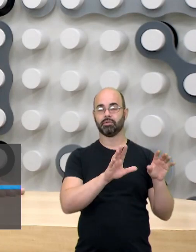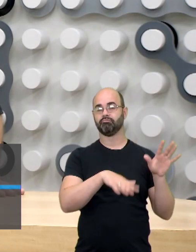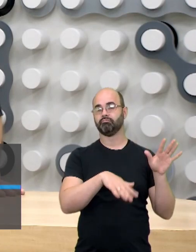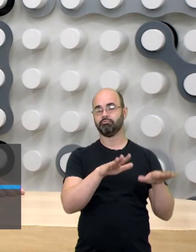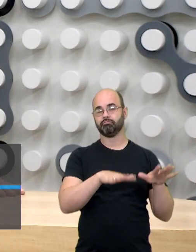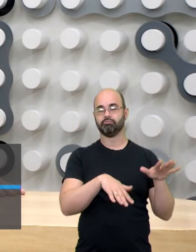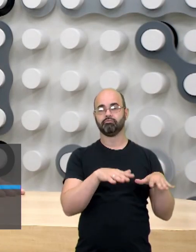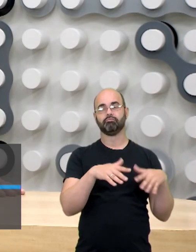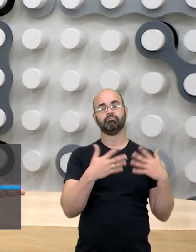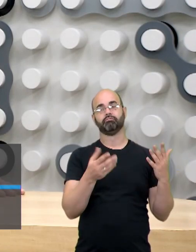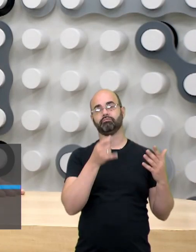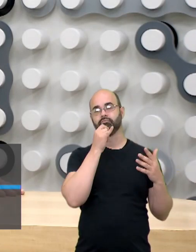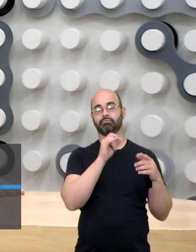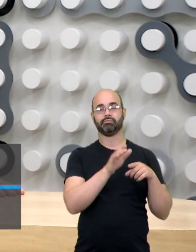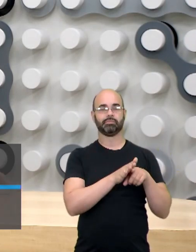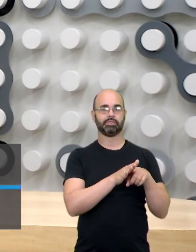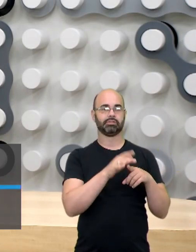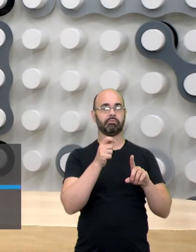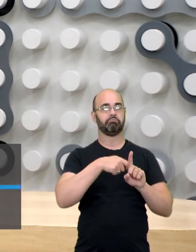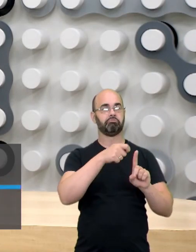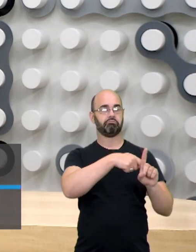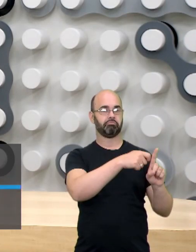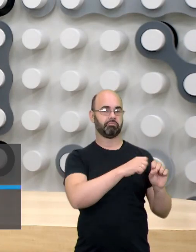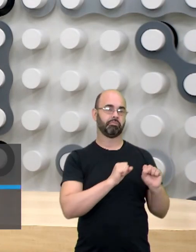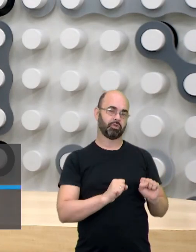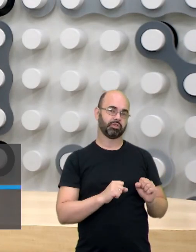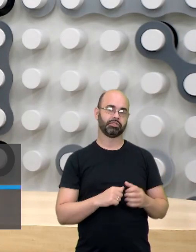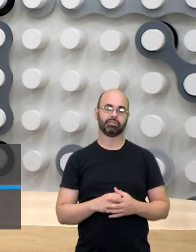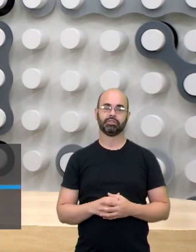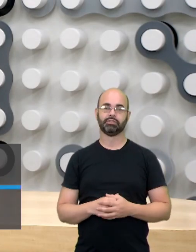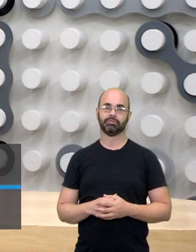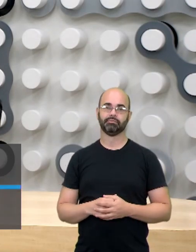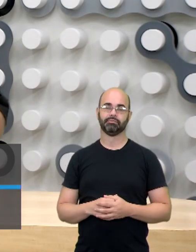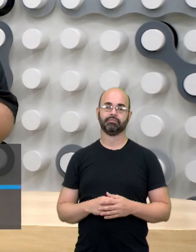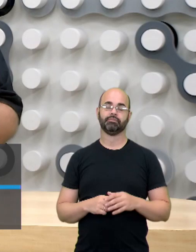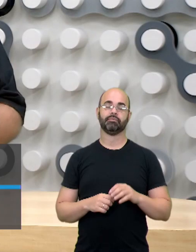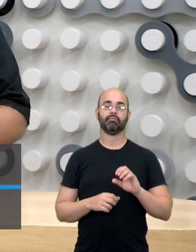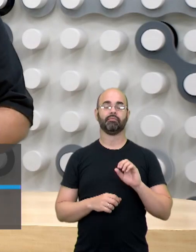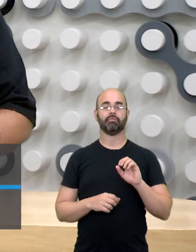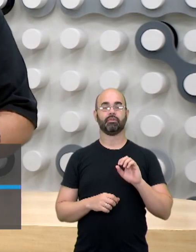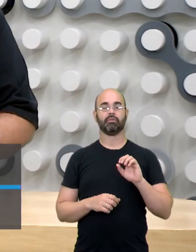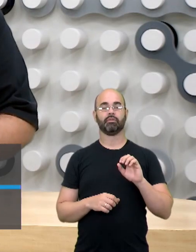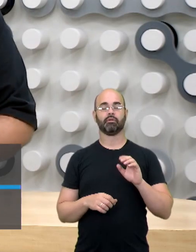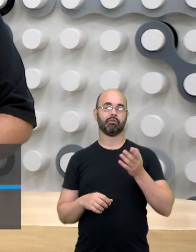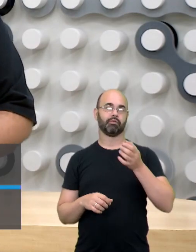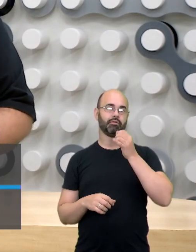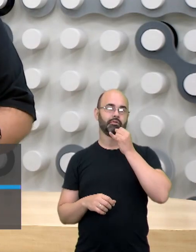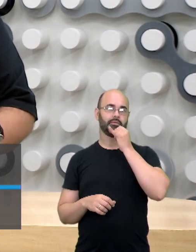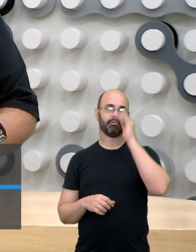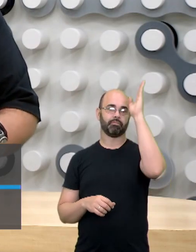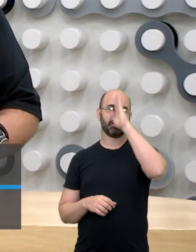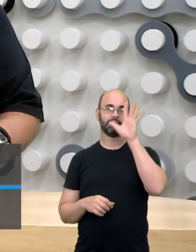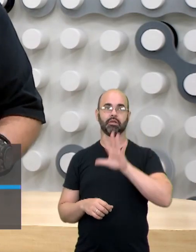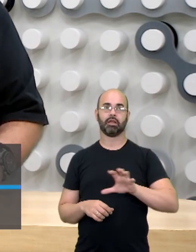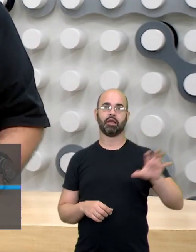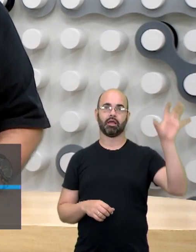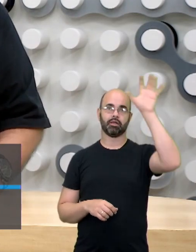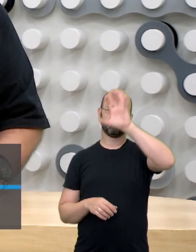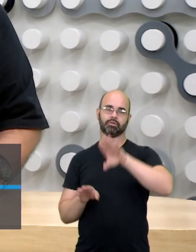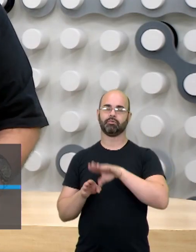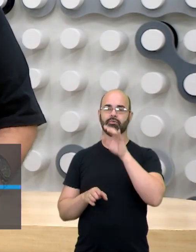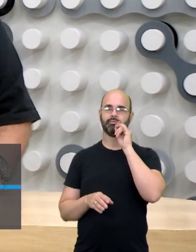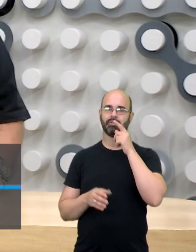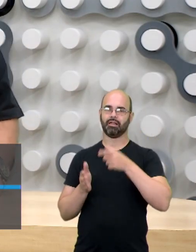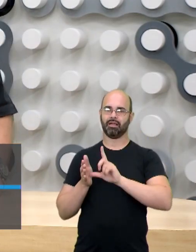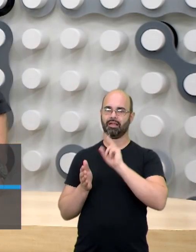né, uma pesquisa mensal. E ampliou também, né, as regiões do Brasil. Então apareceu lá a Grande